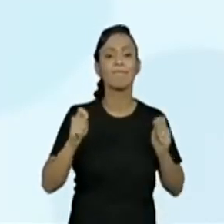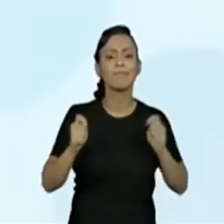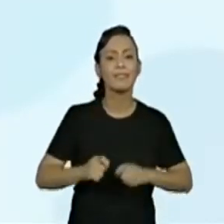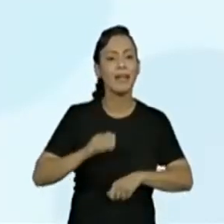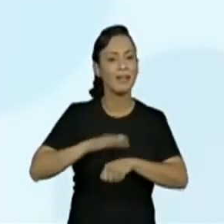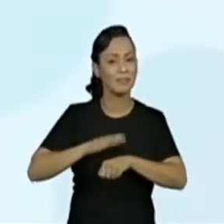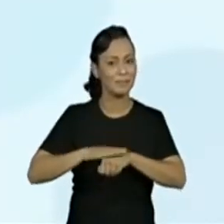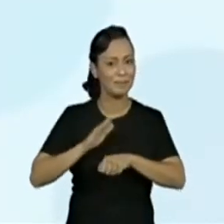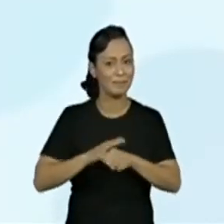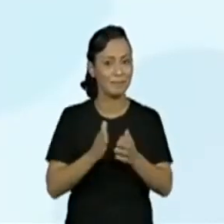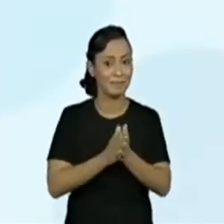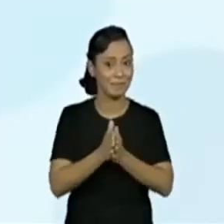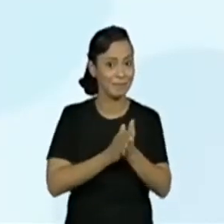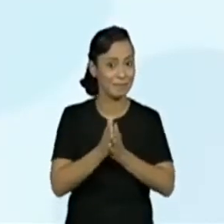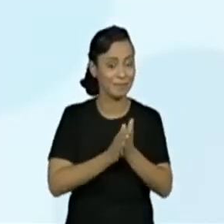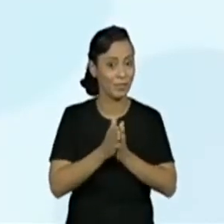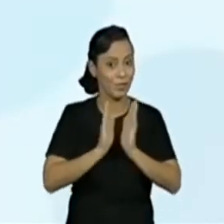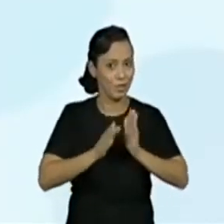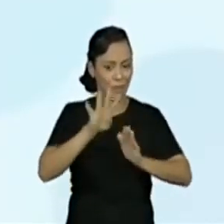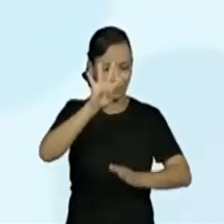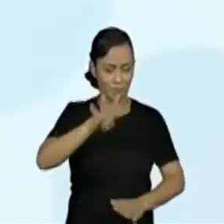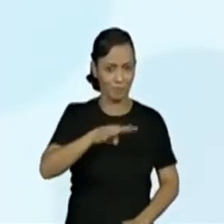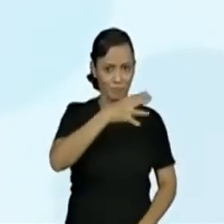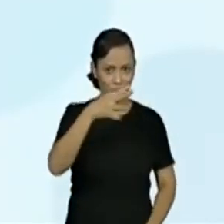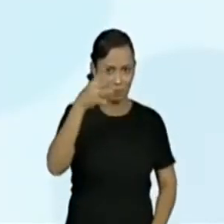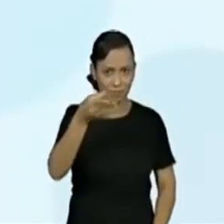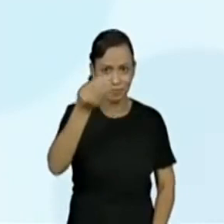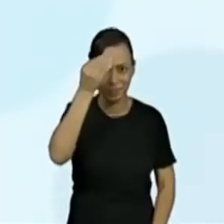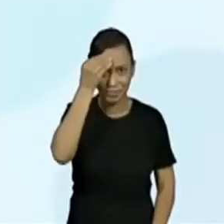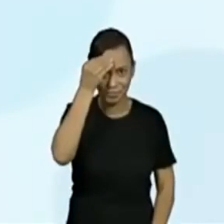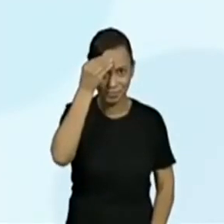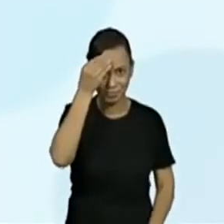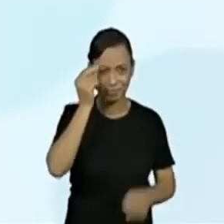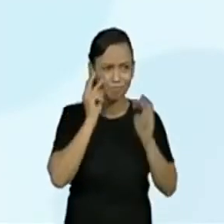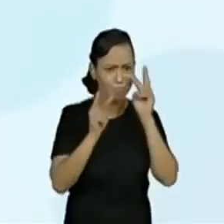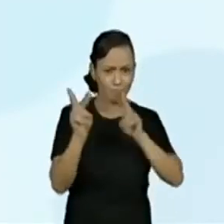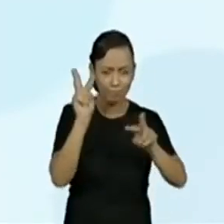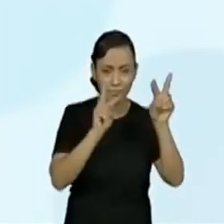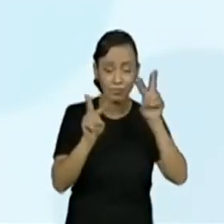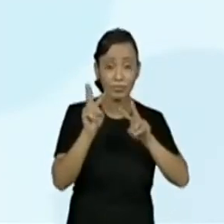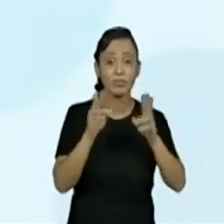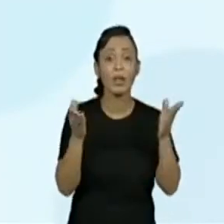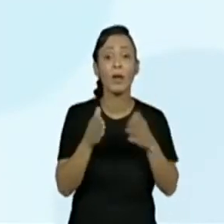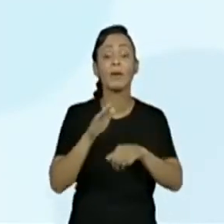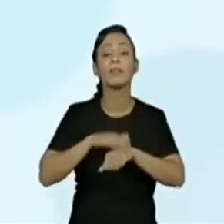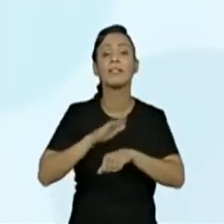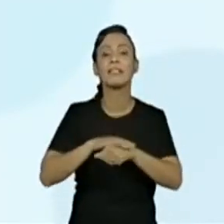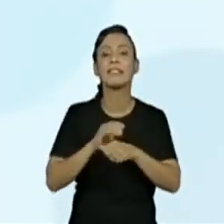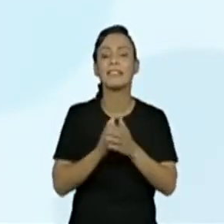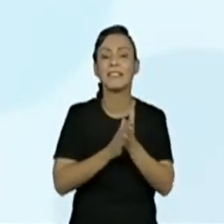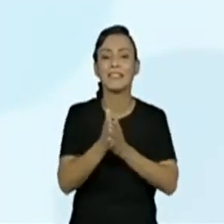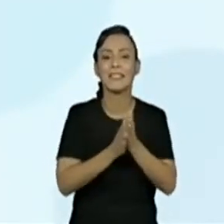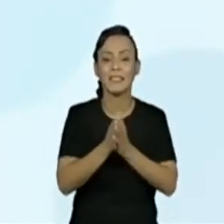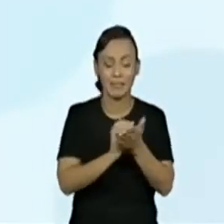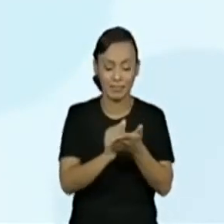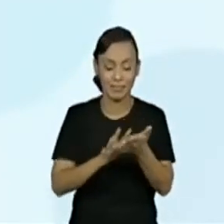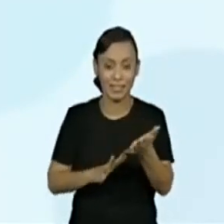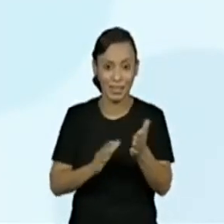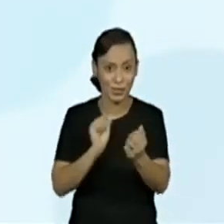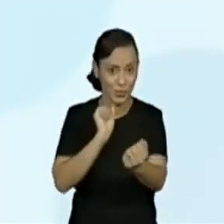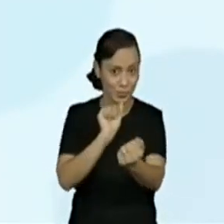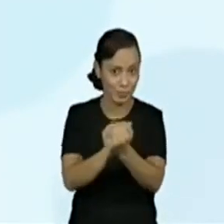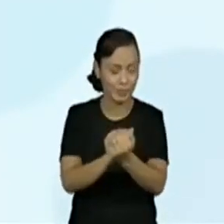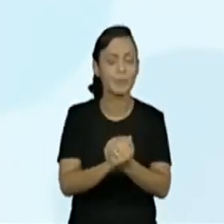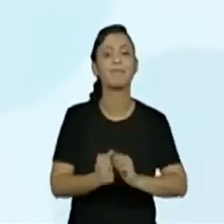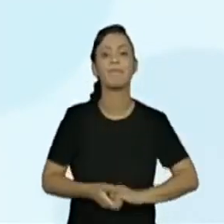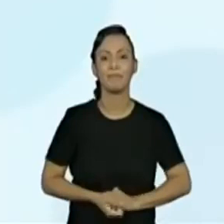as atividades. O quadro numérico nós já observamos ali. E vamos lá para a primeira atividade.